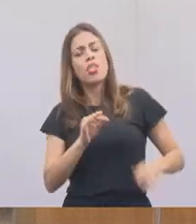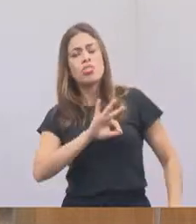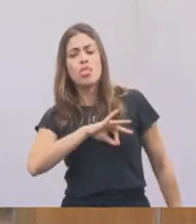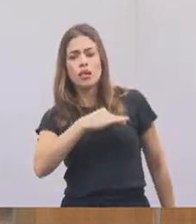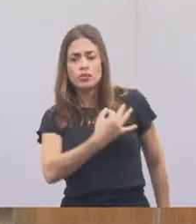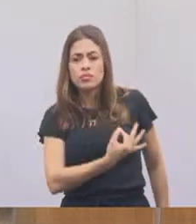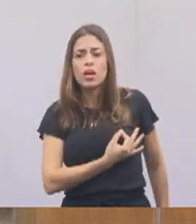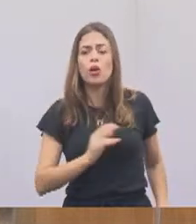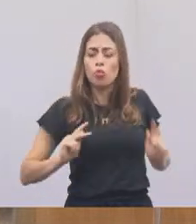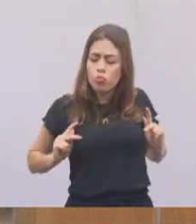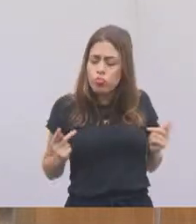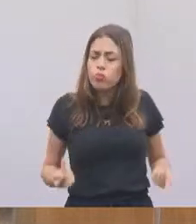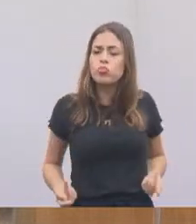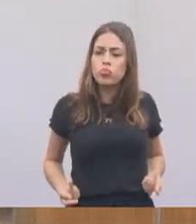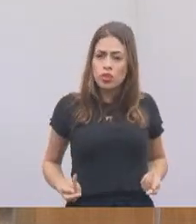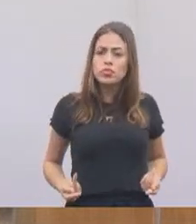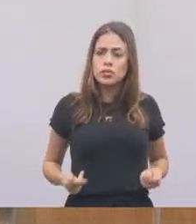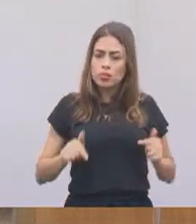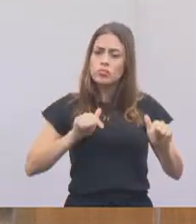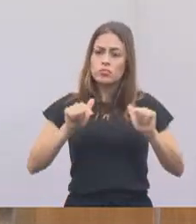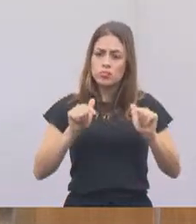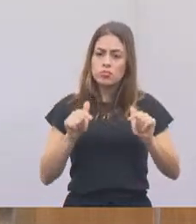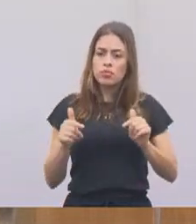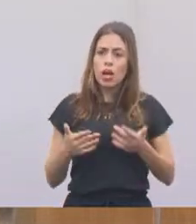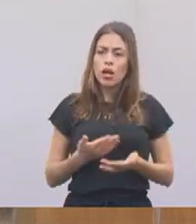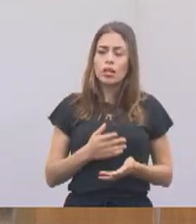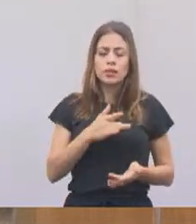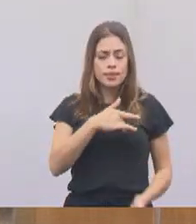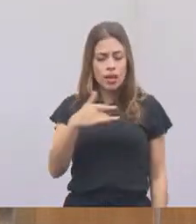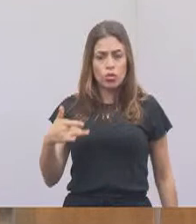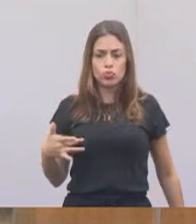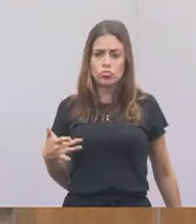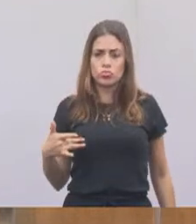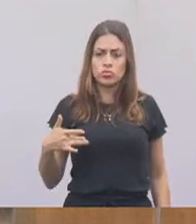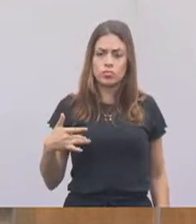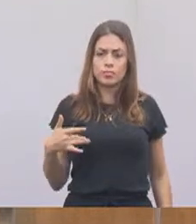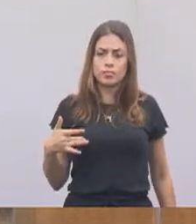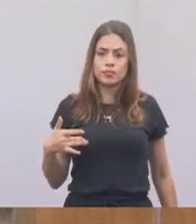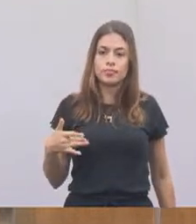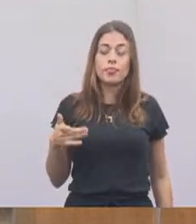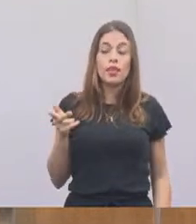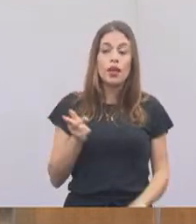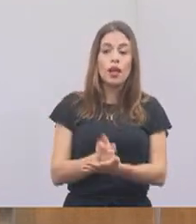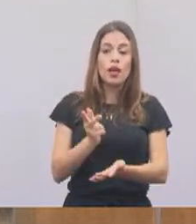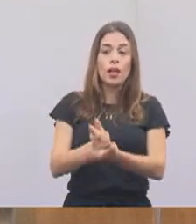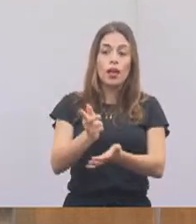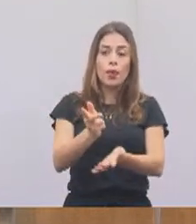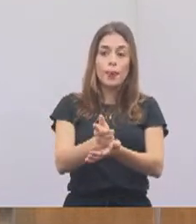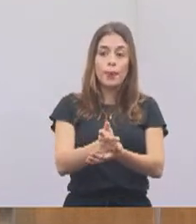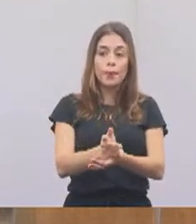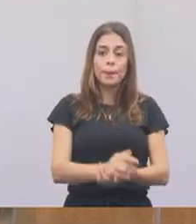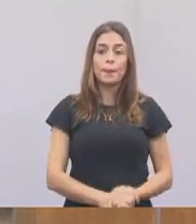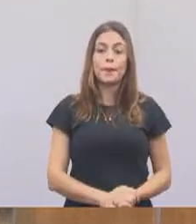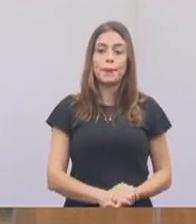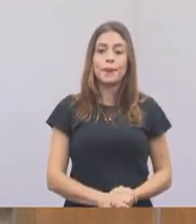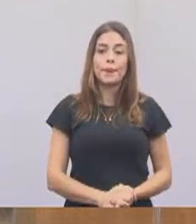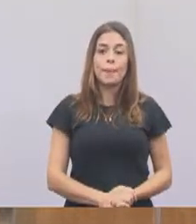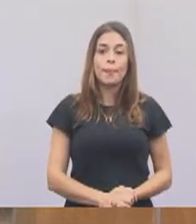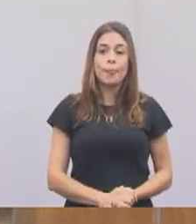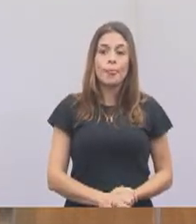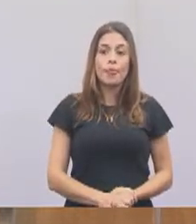e humanização no nosso serviço de saúde. E dando sequência, também fiz um pedido